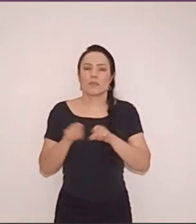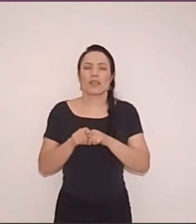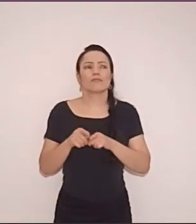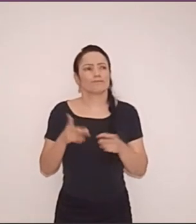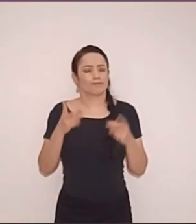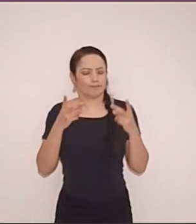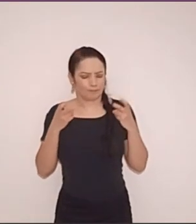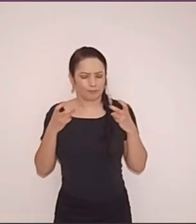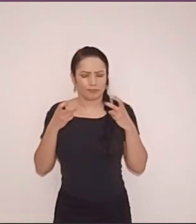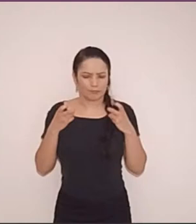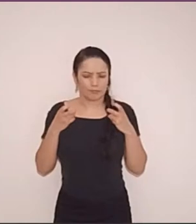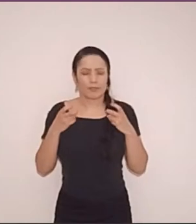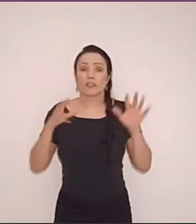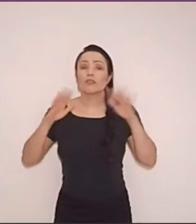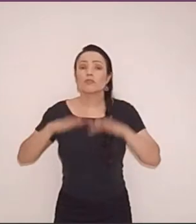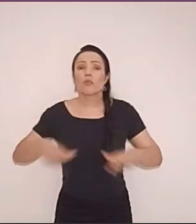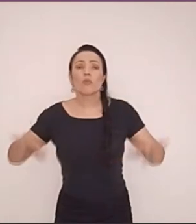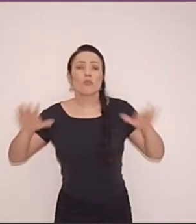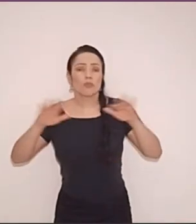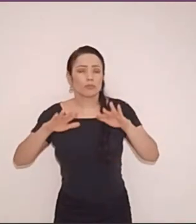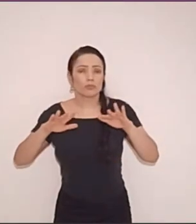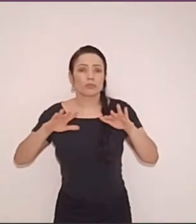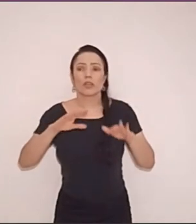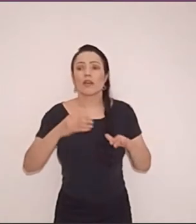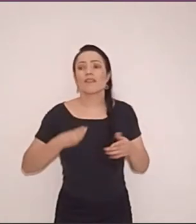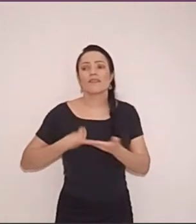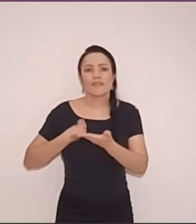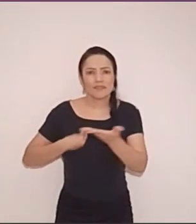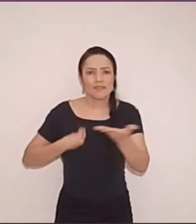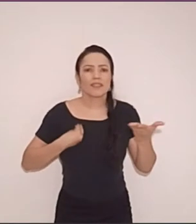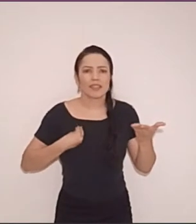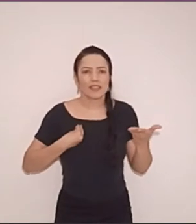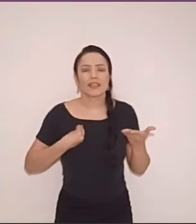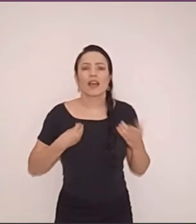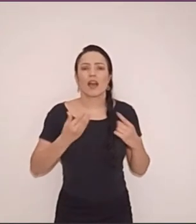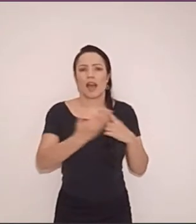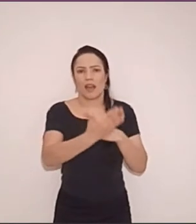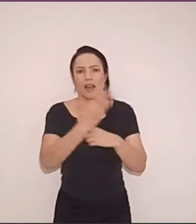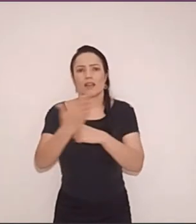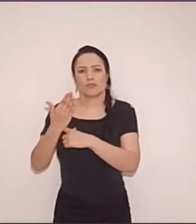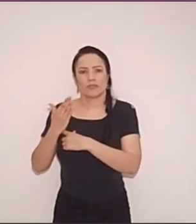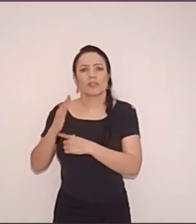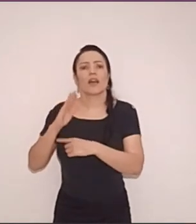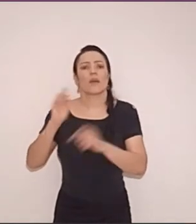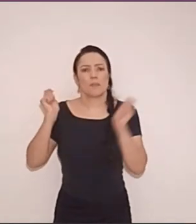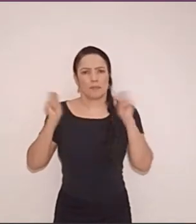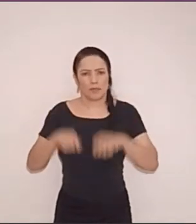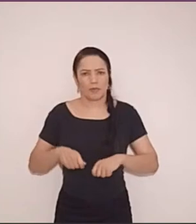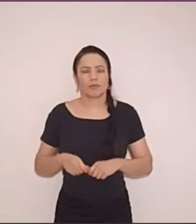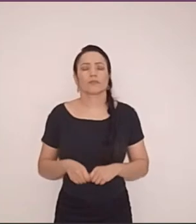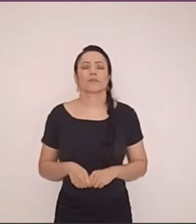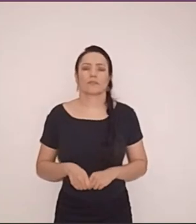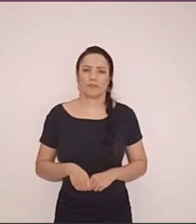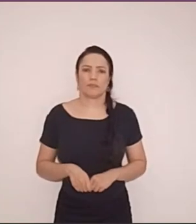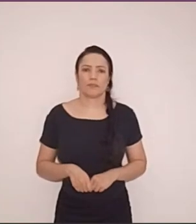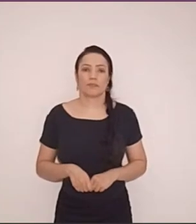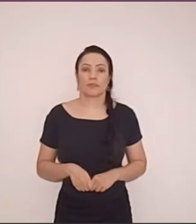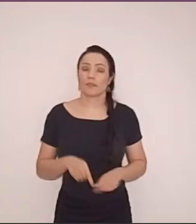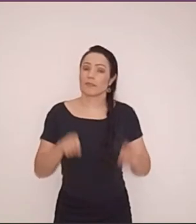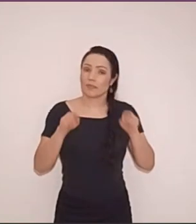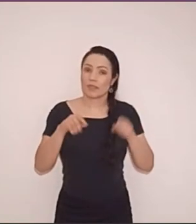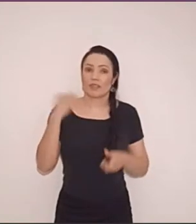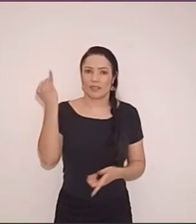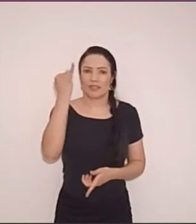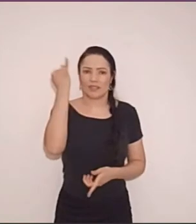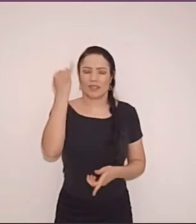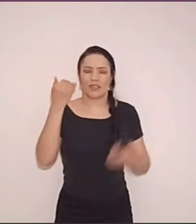conhecer todas as pessoas todas as vidas que tinha água contribuindo assim para uma coisa muito